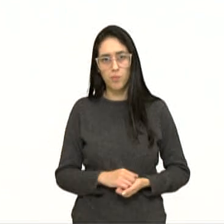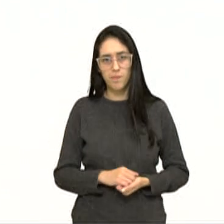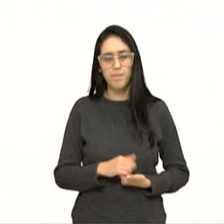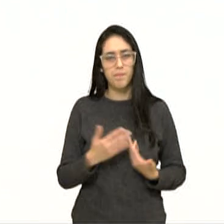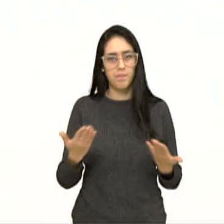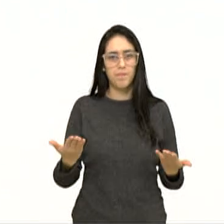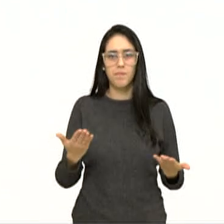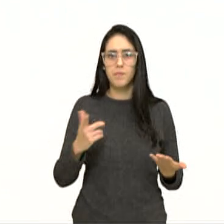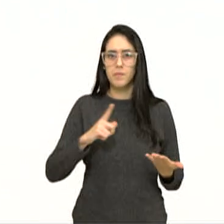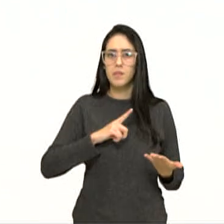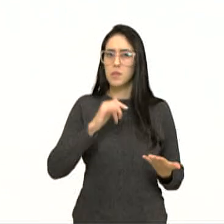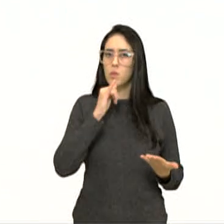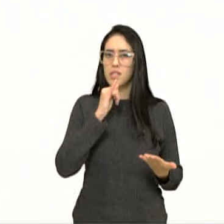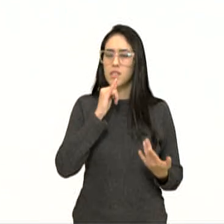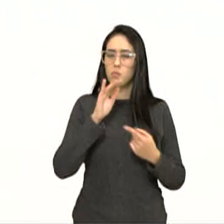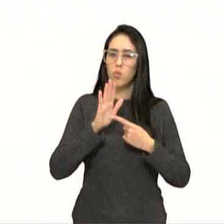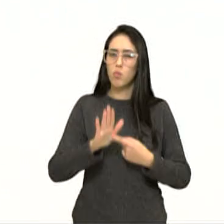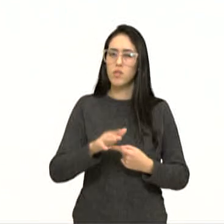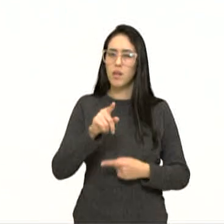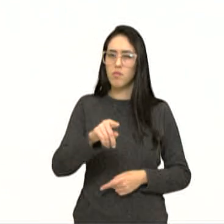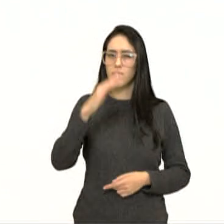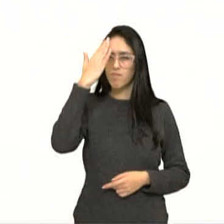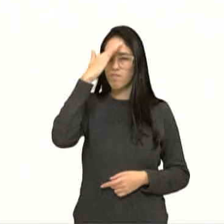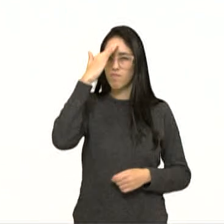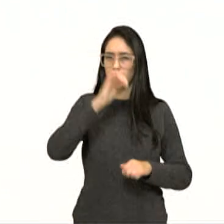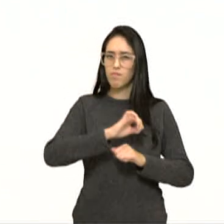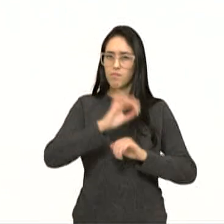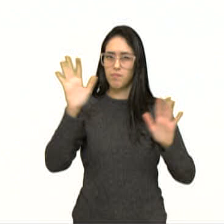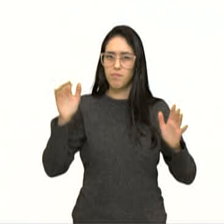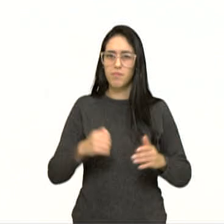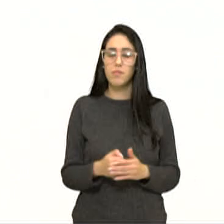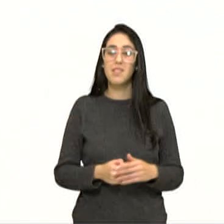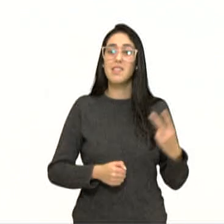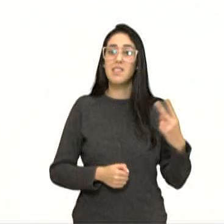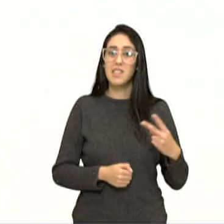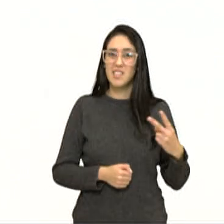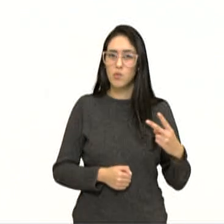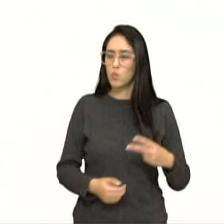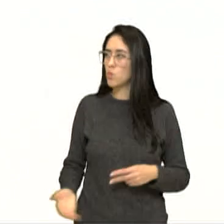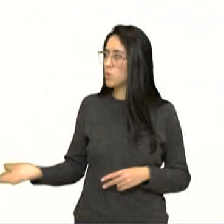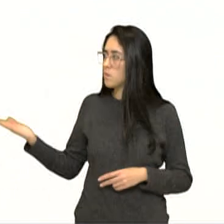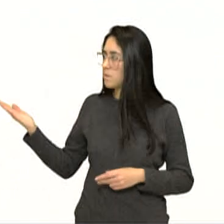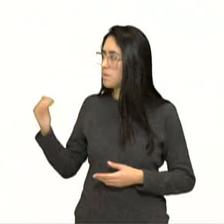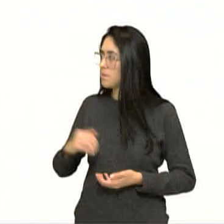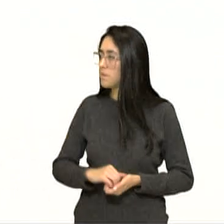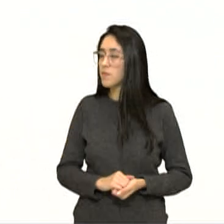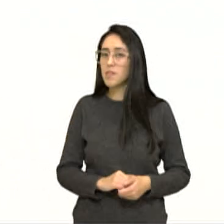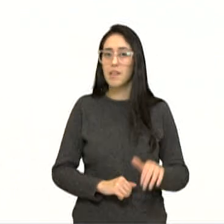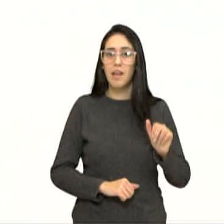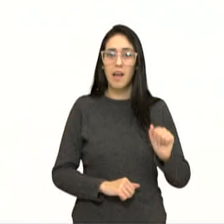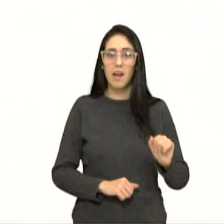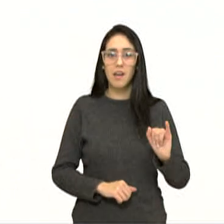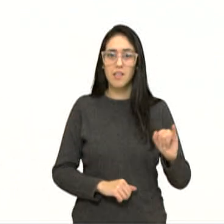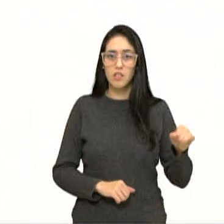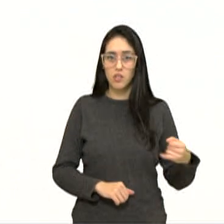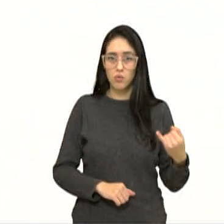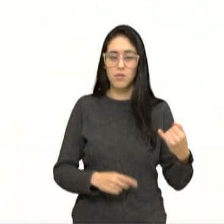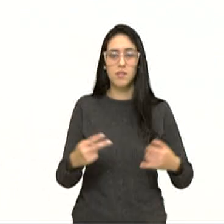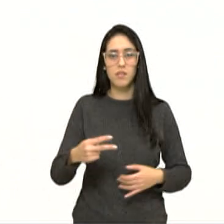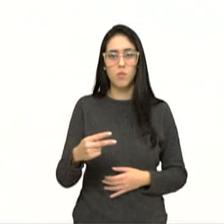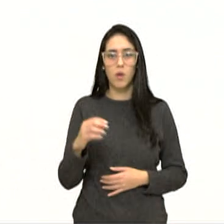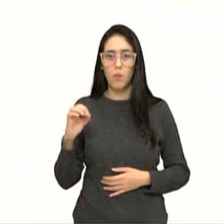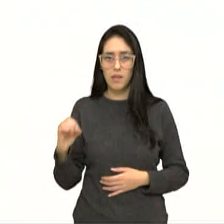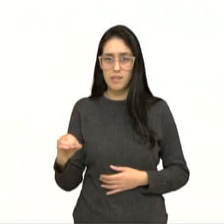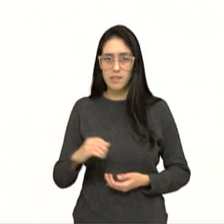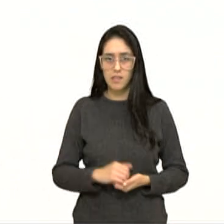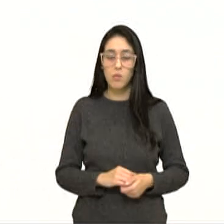um exemplo para você conseguir identificar. Segunda condição. A IJ igual a zero,